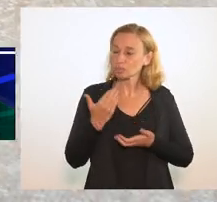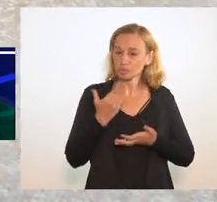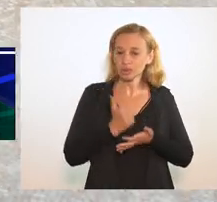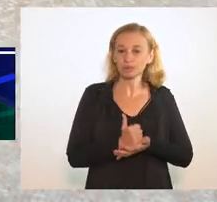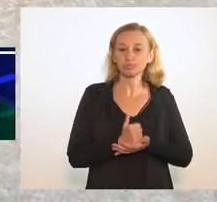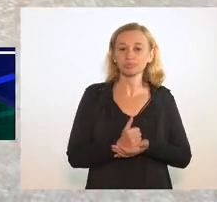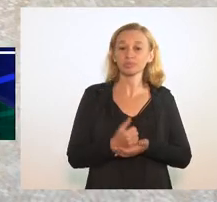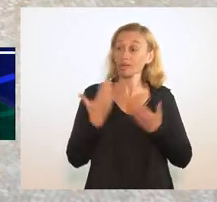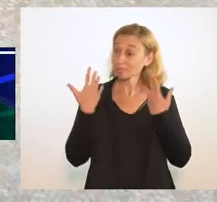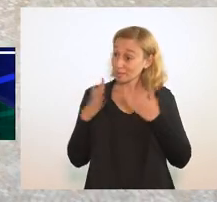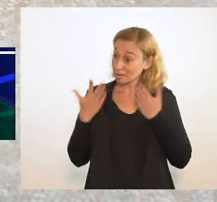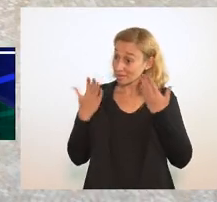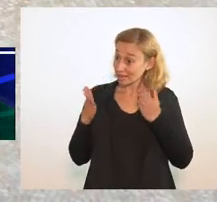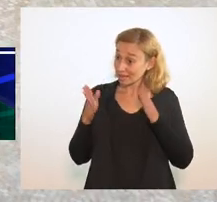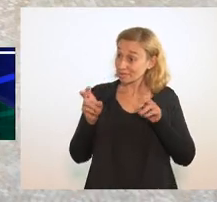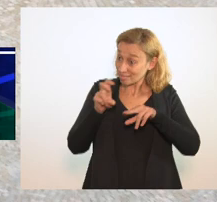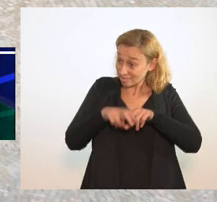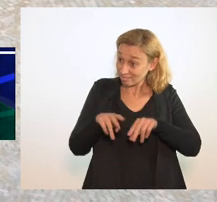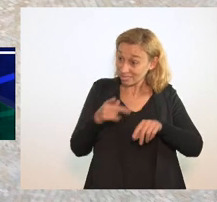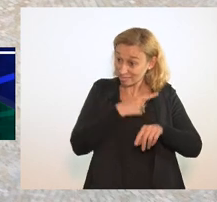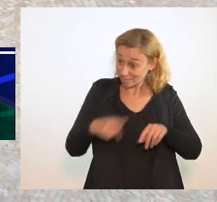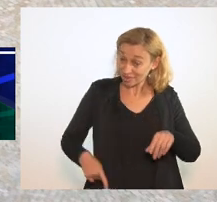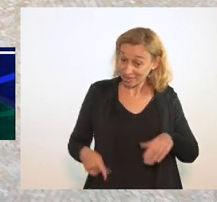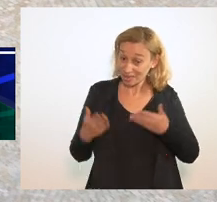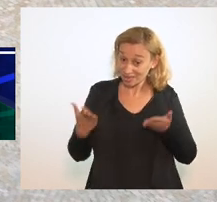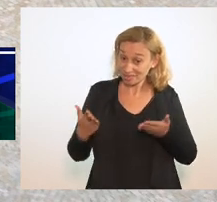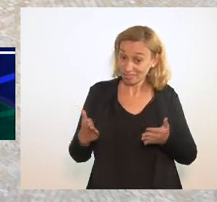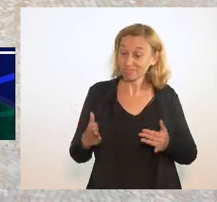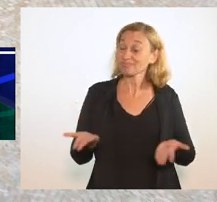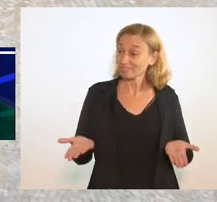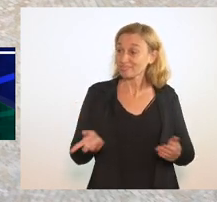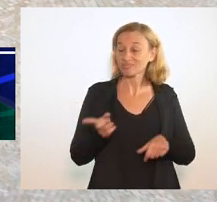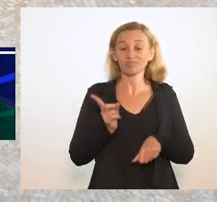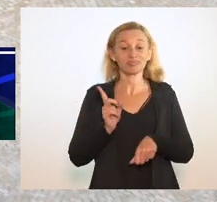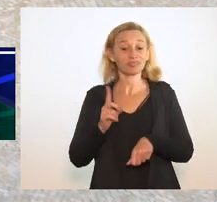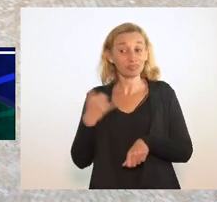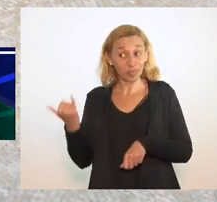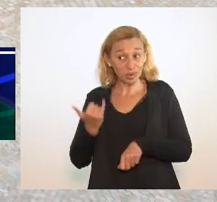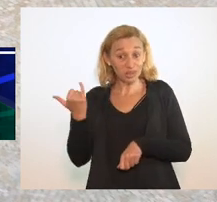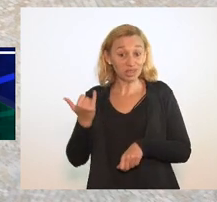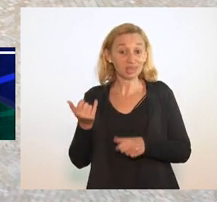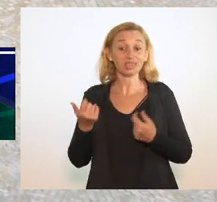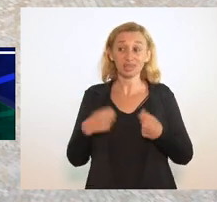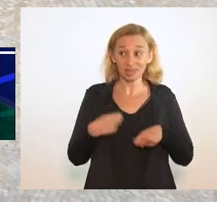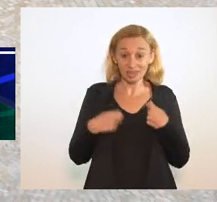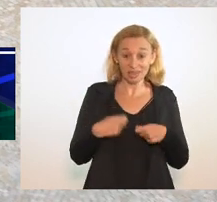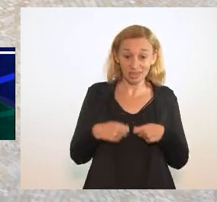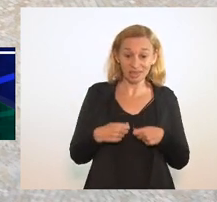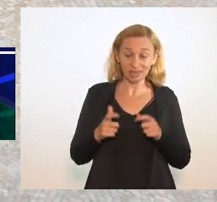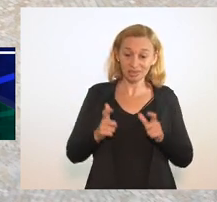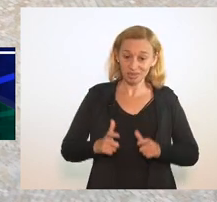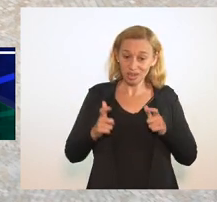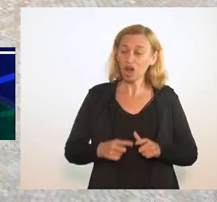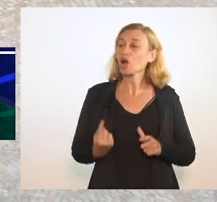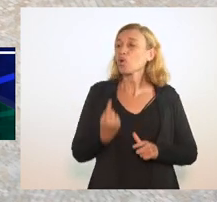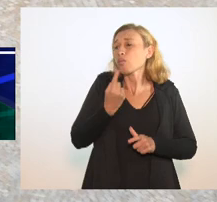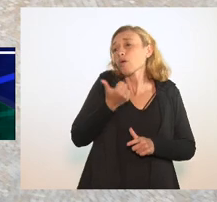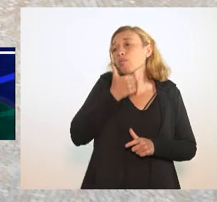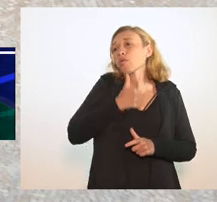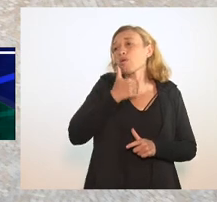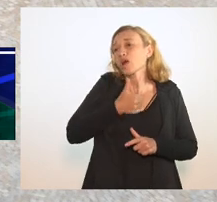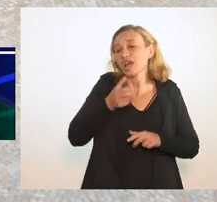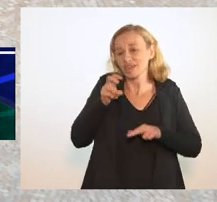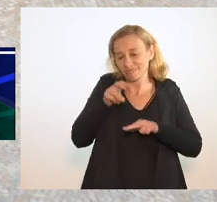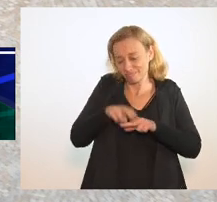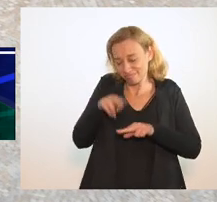saudar Vossa Excelência na presidência. É oportuna, necessária que uma mulher esteja,